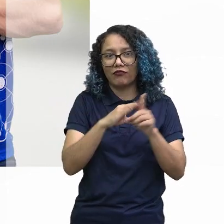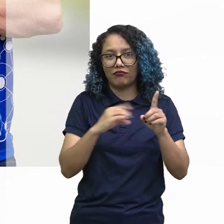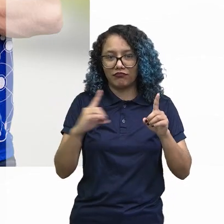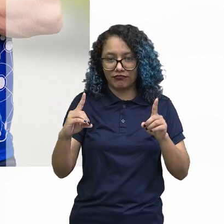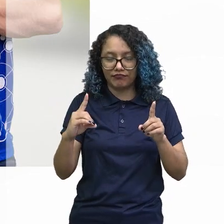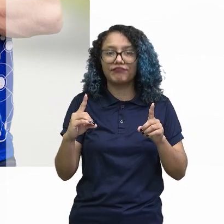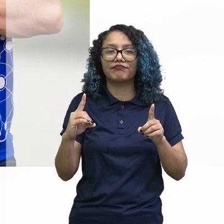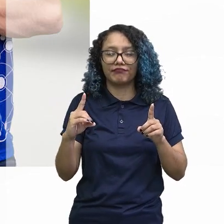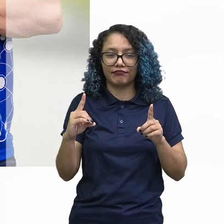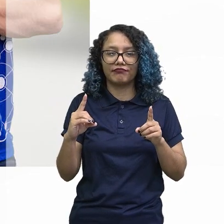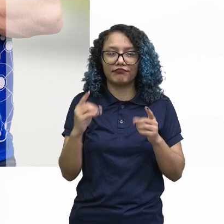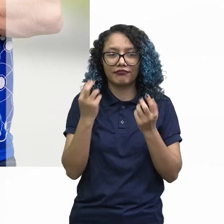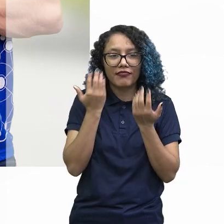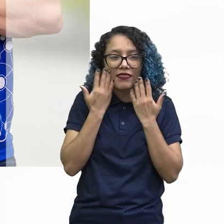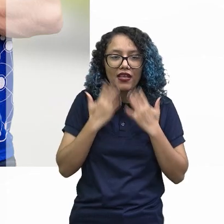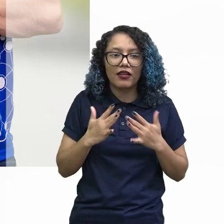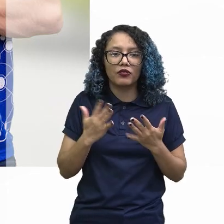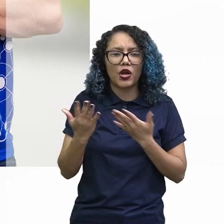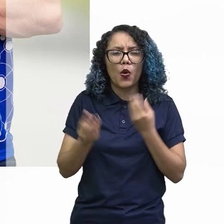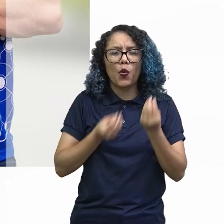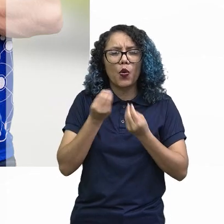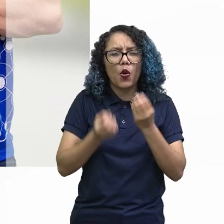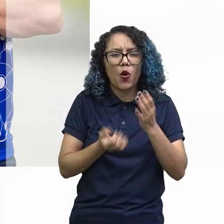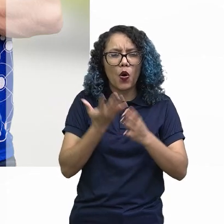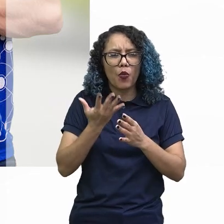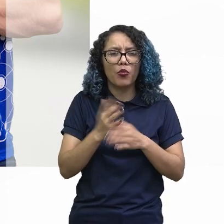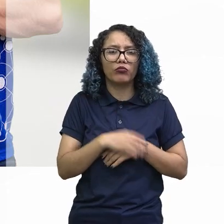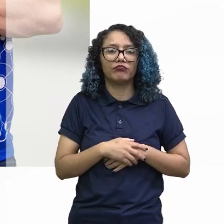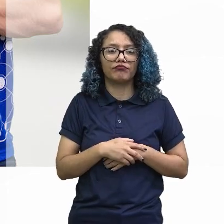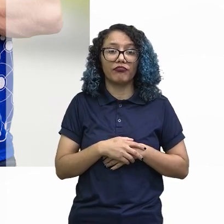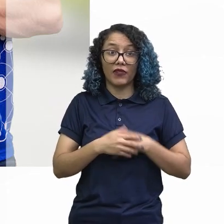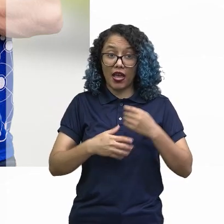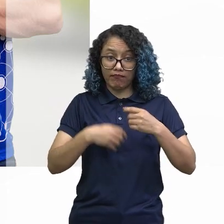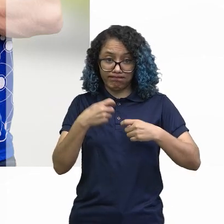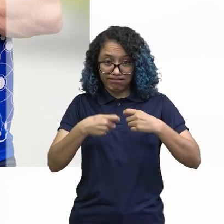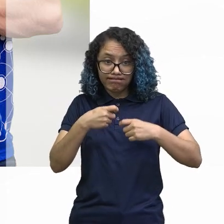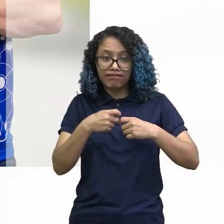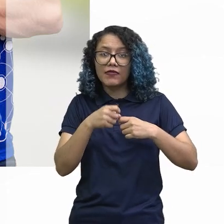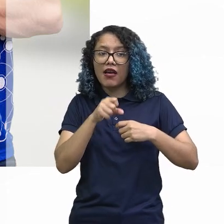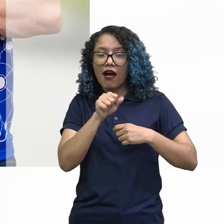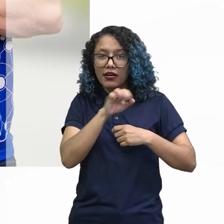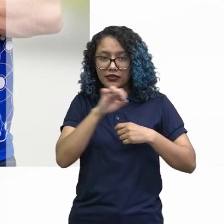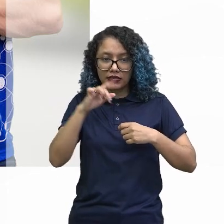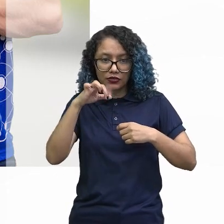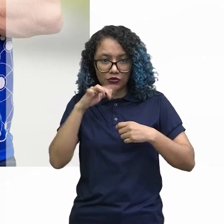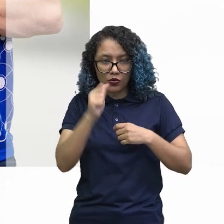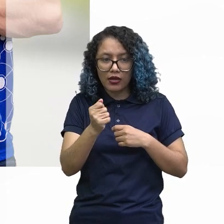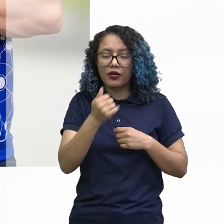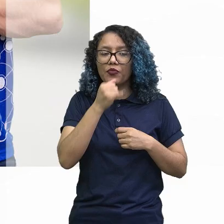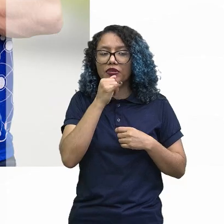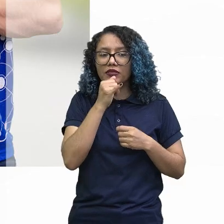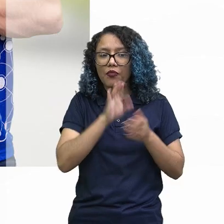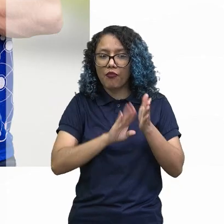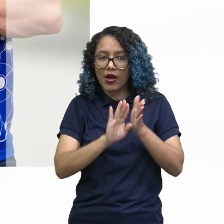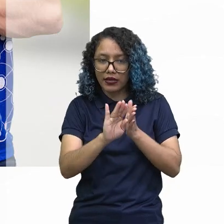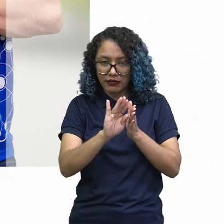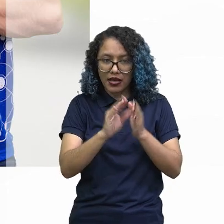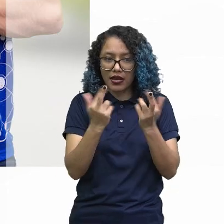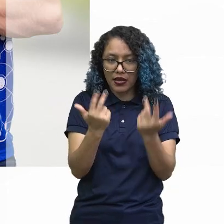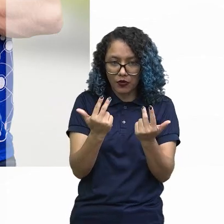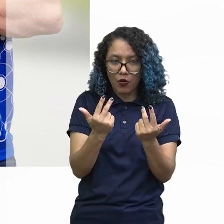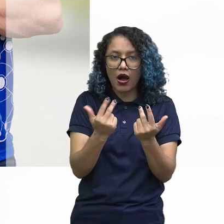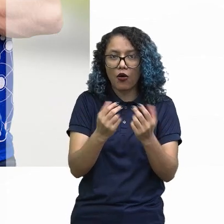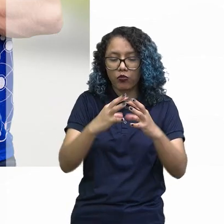indivíduos formados a partir de reprodução assexuada, como bactérias que se dividem e dão origem a duas